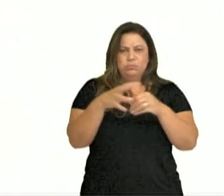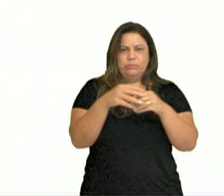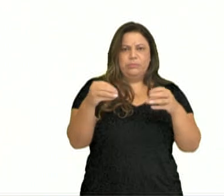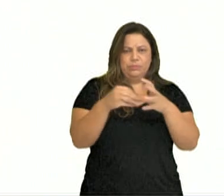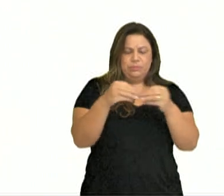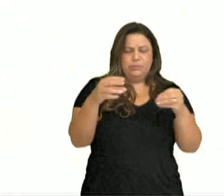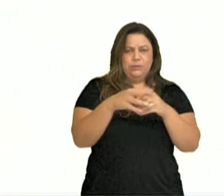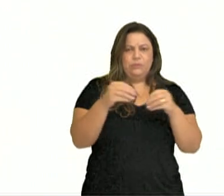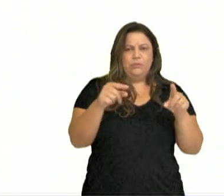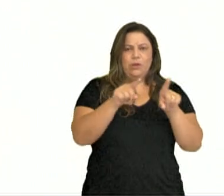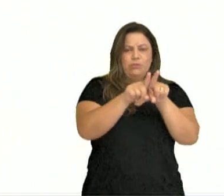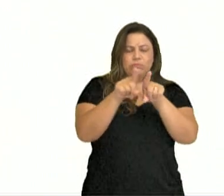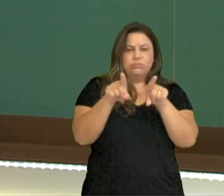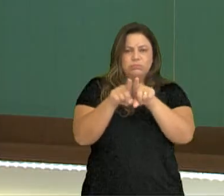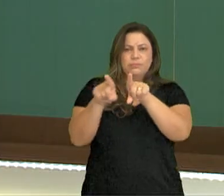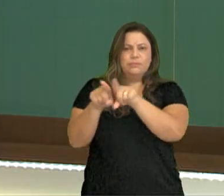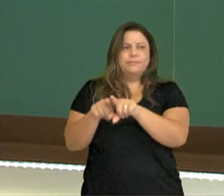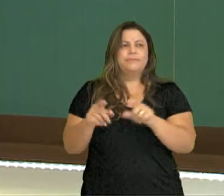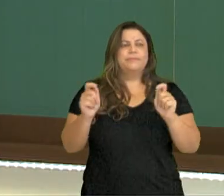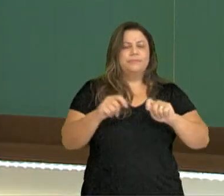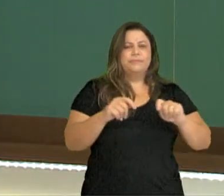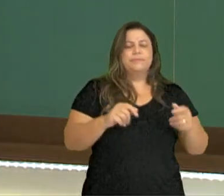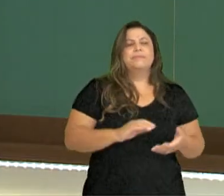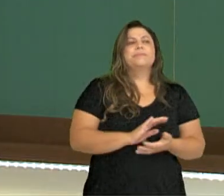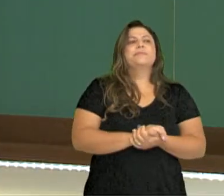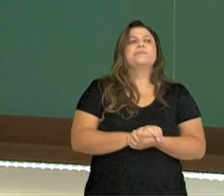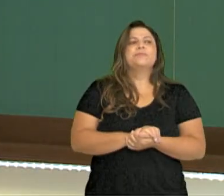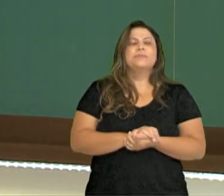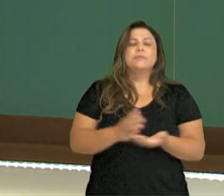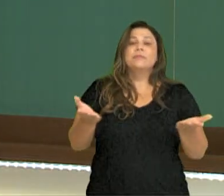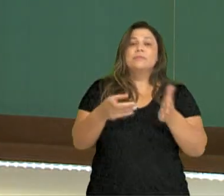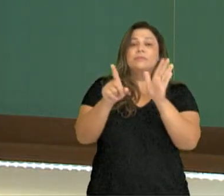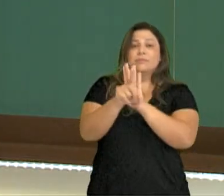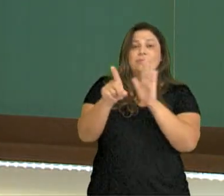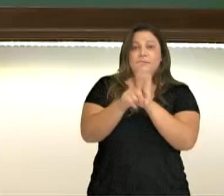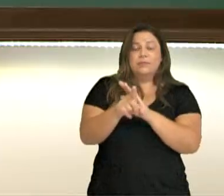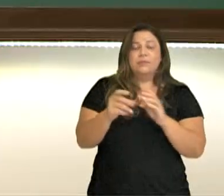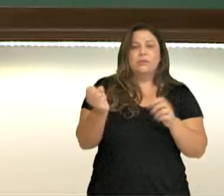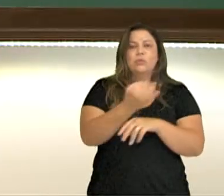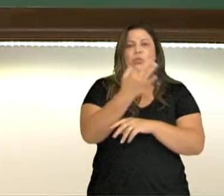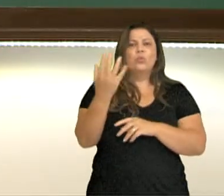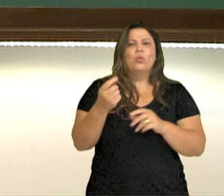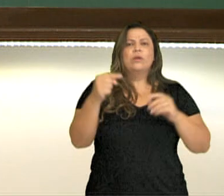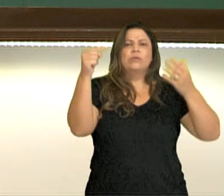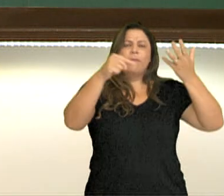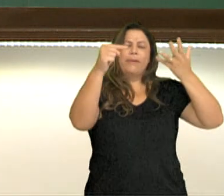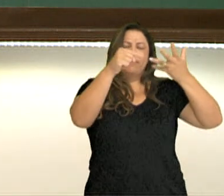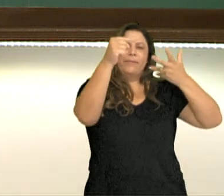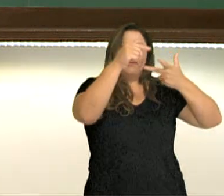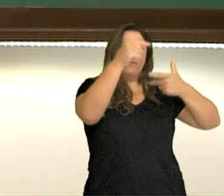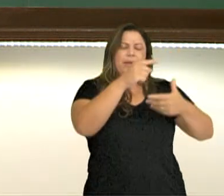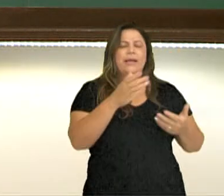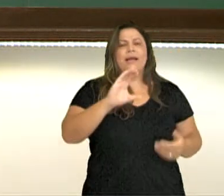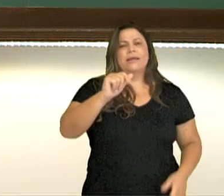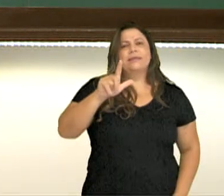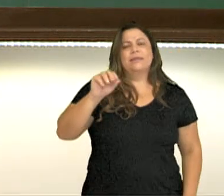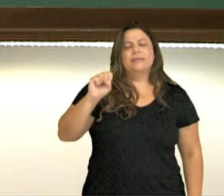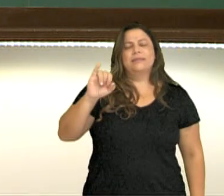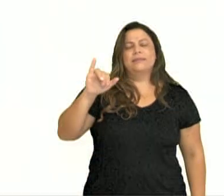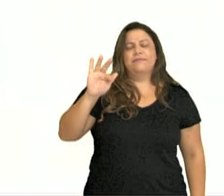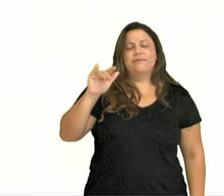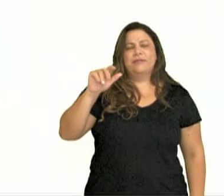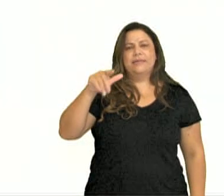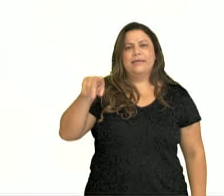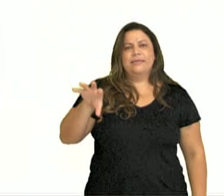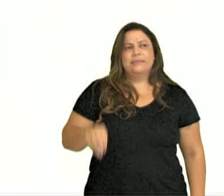da recombinação gênica. Então vamos de quiz. Quanto ao critério de classificação, os protozoários já